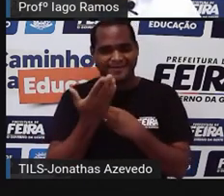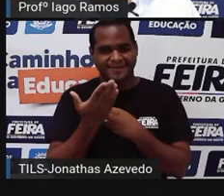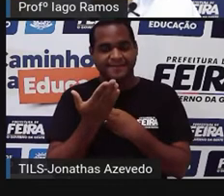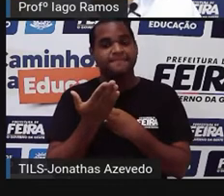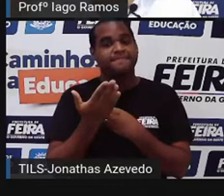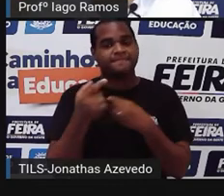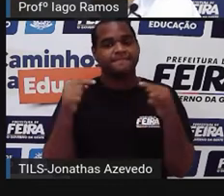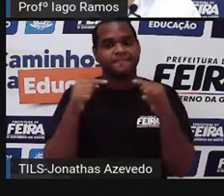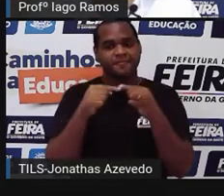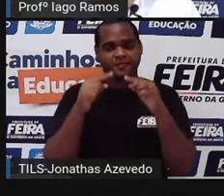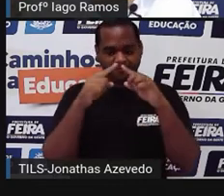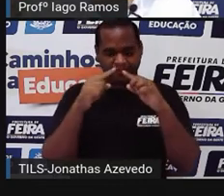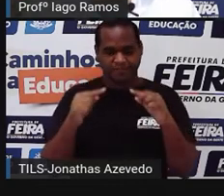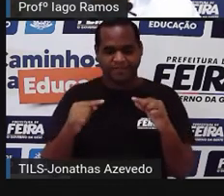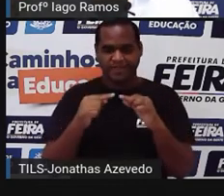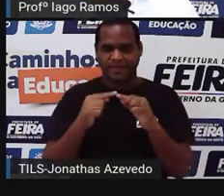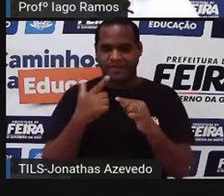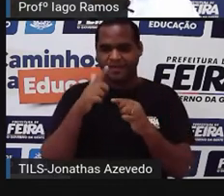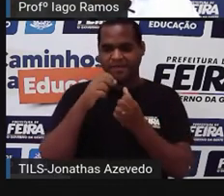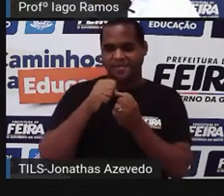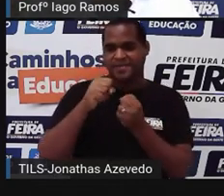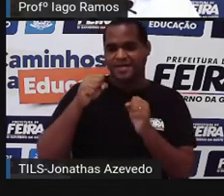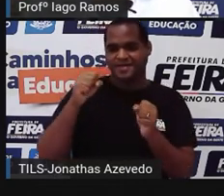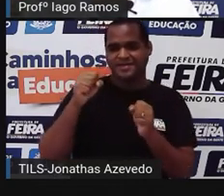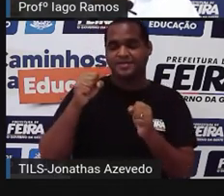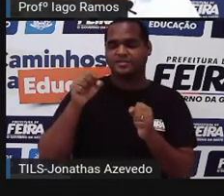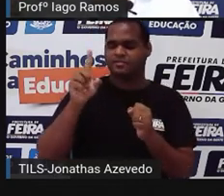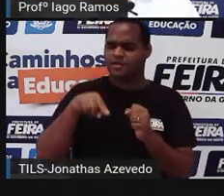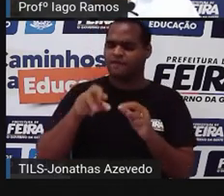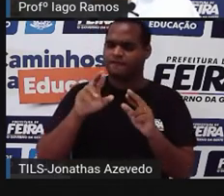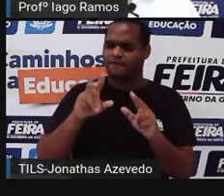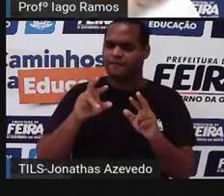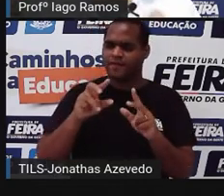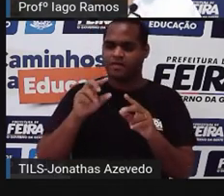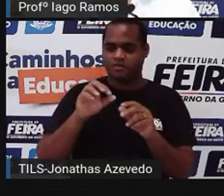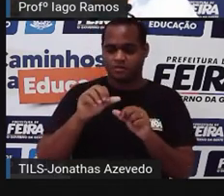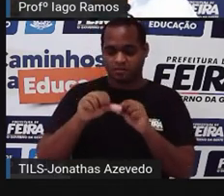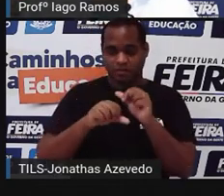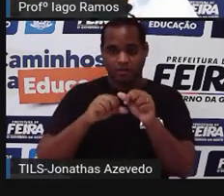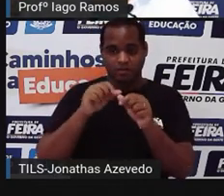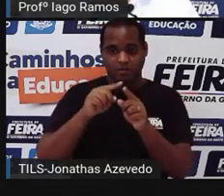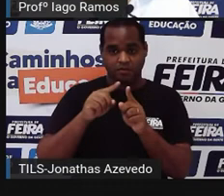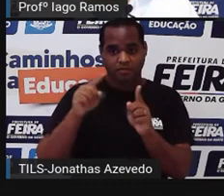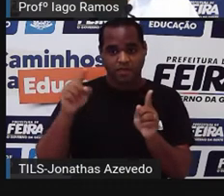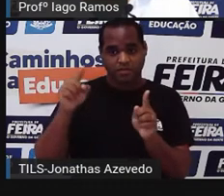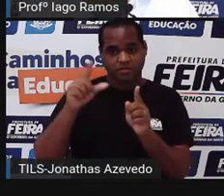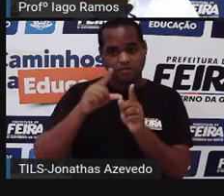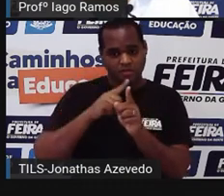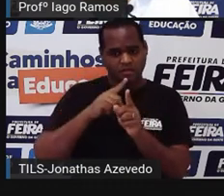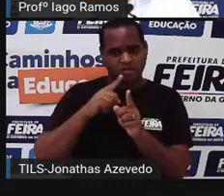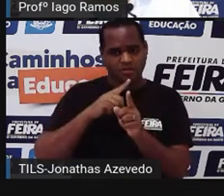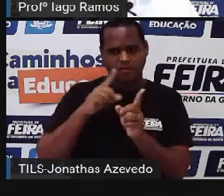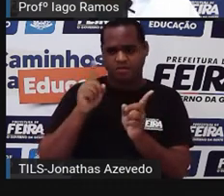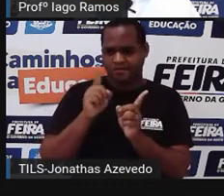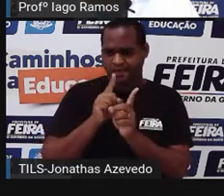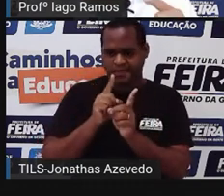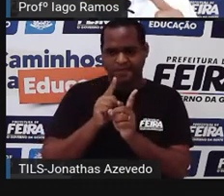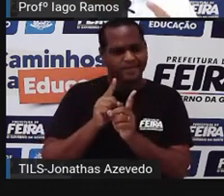aquele triângulo maior não é uma transformação do Triângulo menor